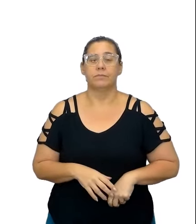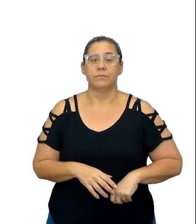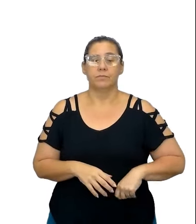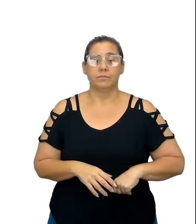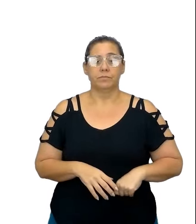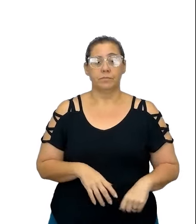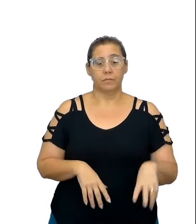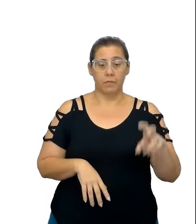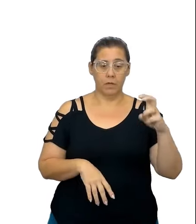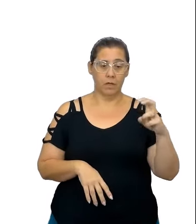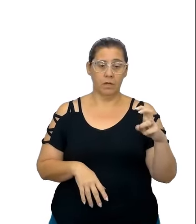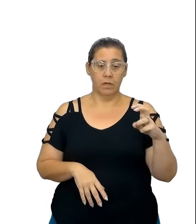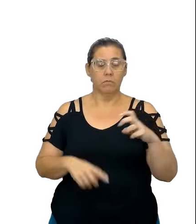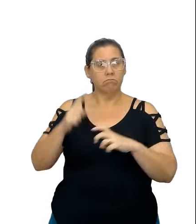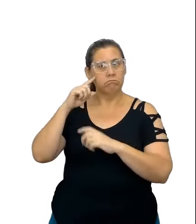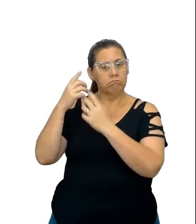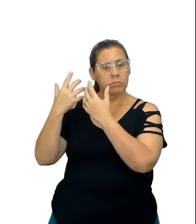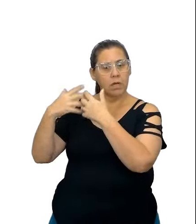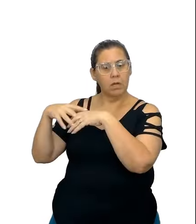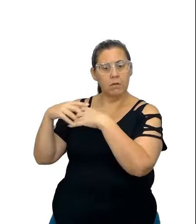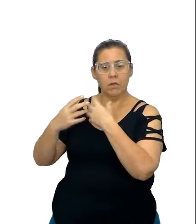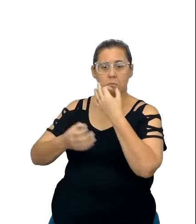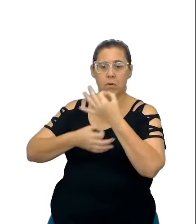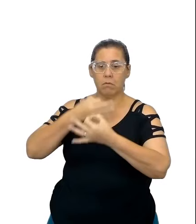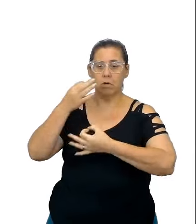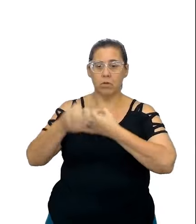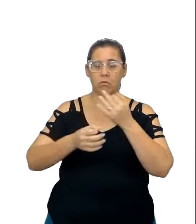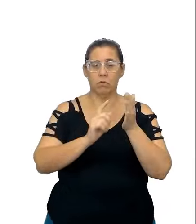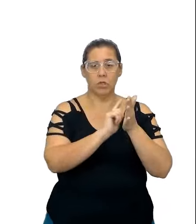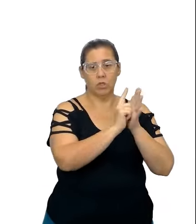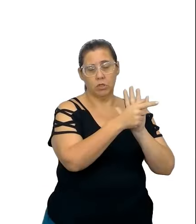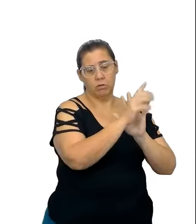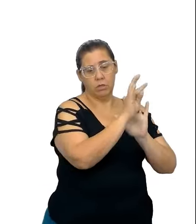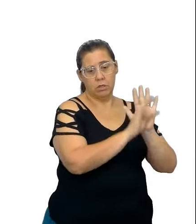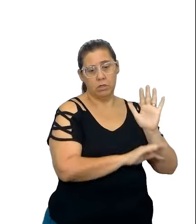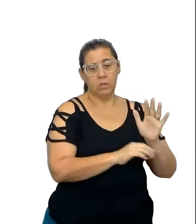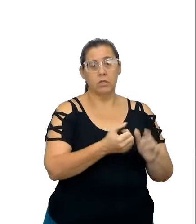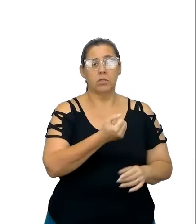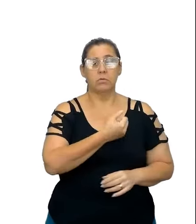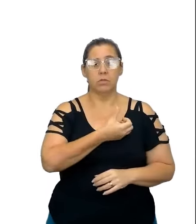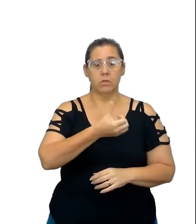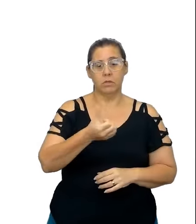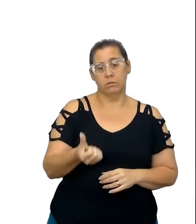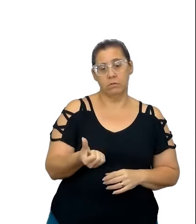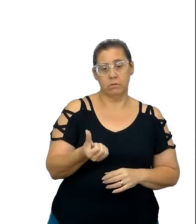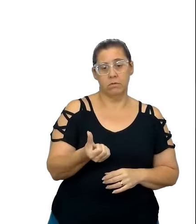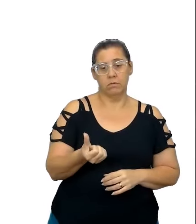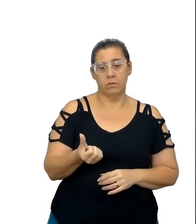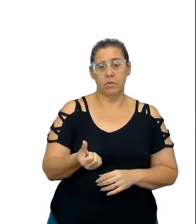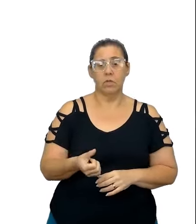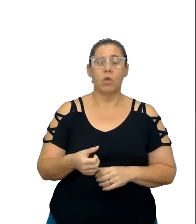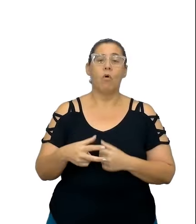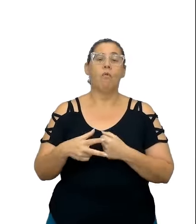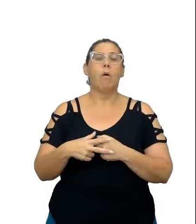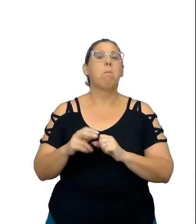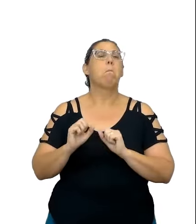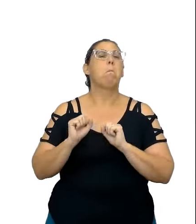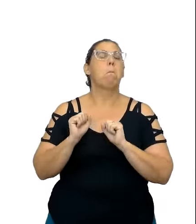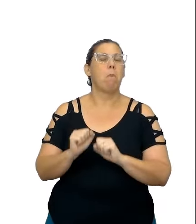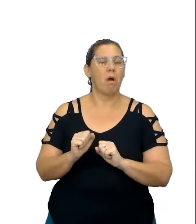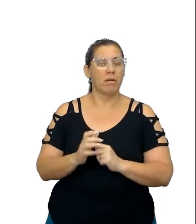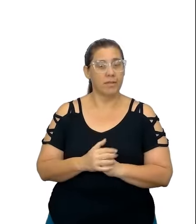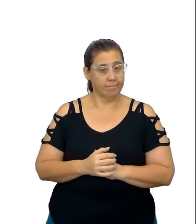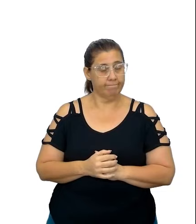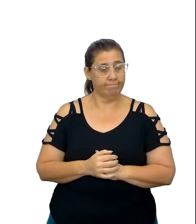charge. 5, reflexão ou crítica no gênero textual charge. E 6, os sentidos do verbo poder